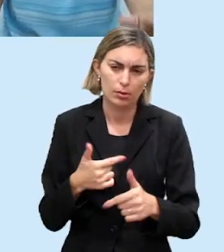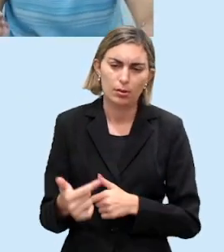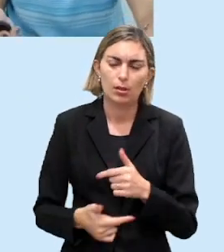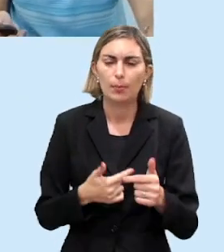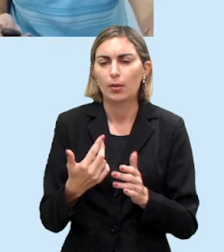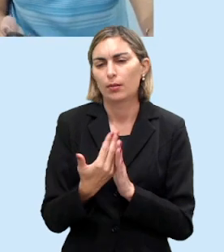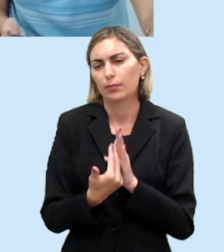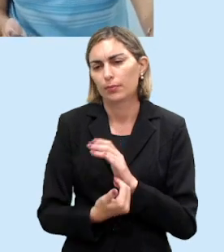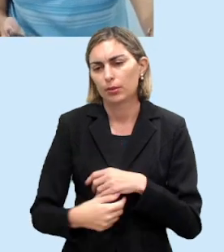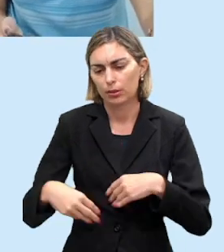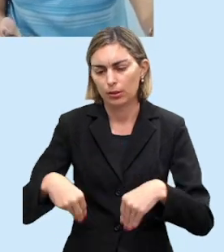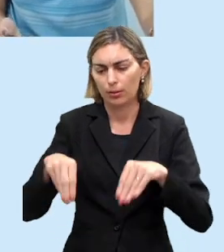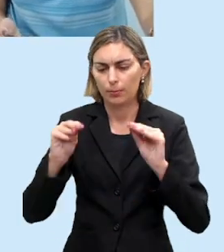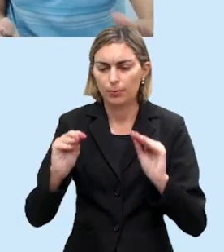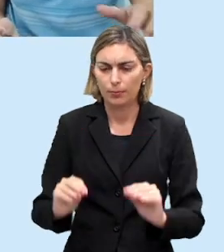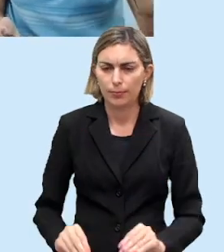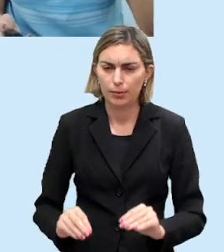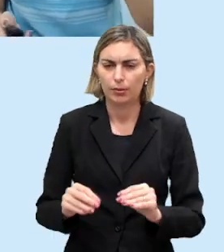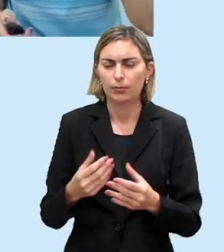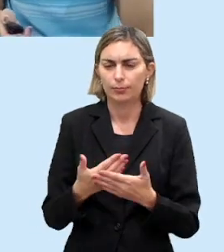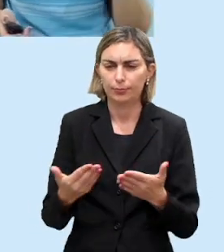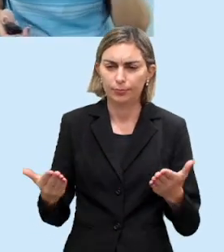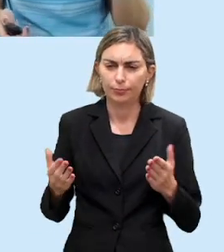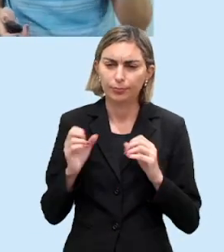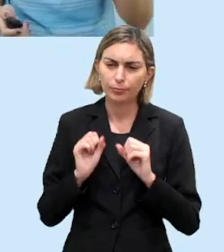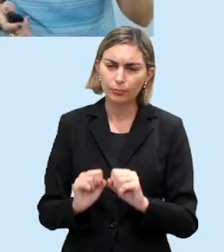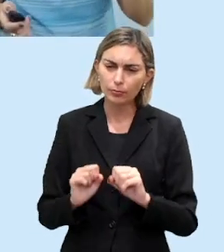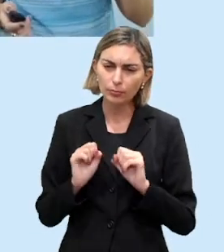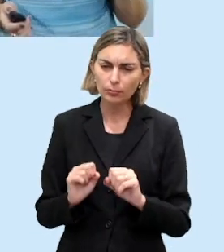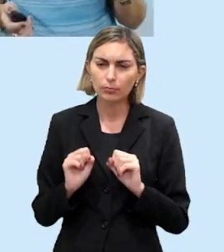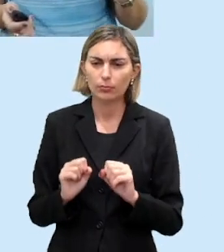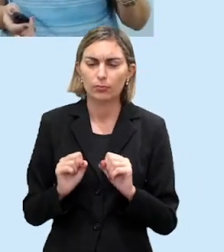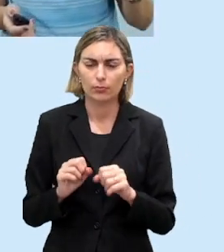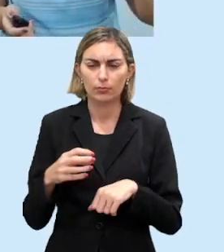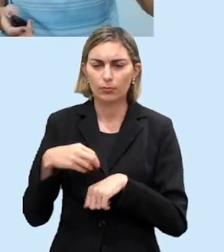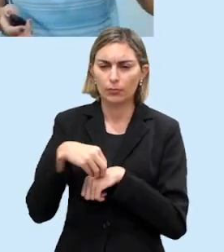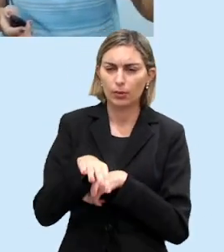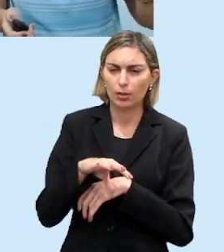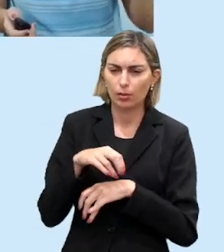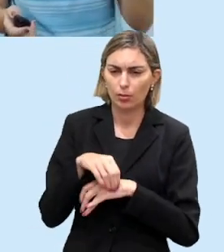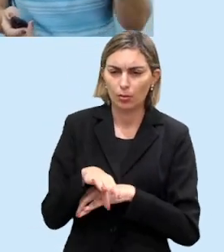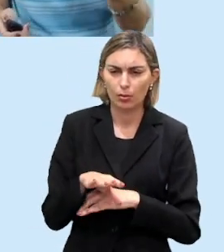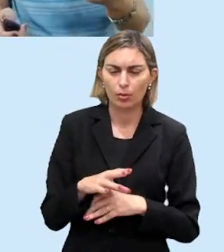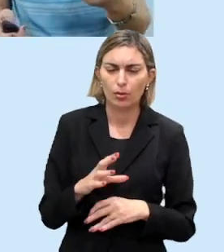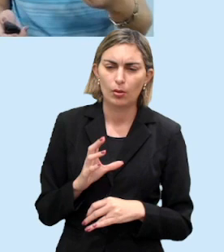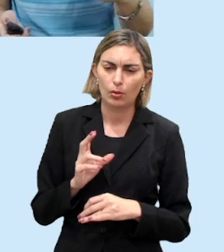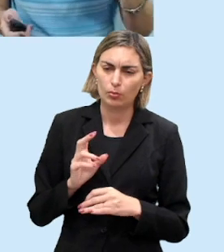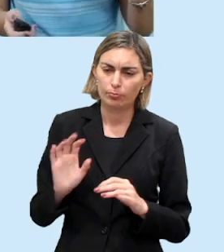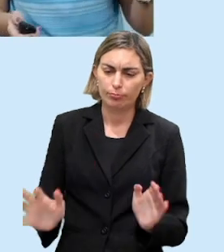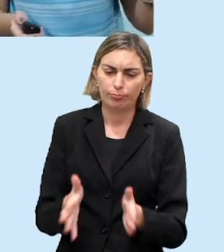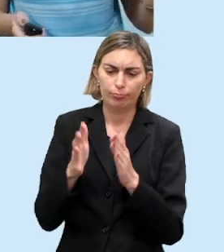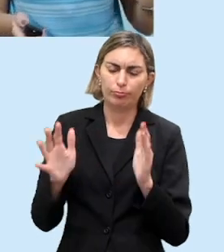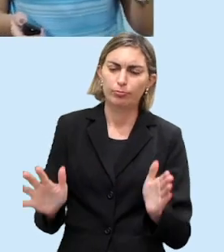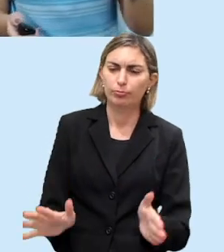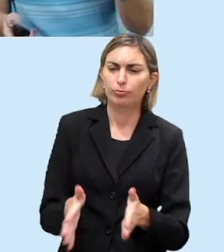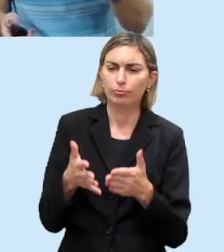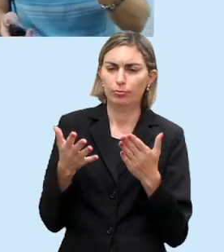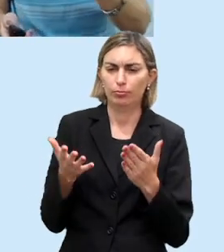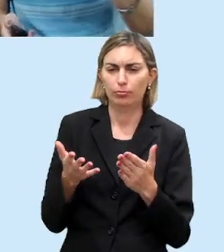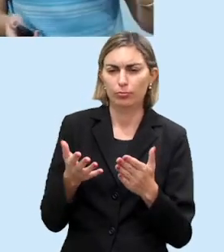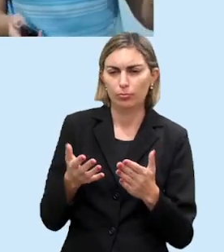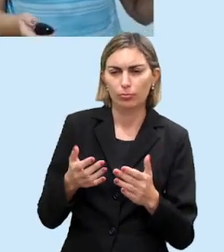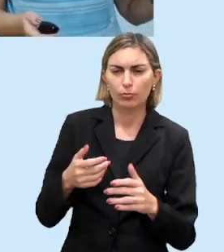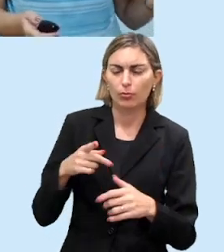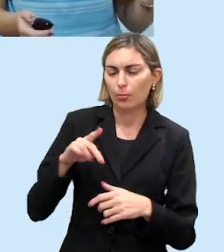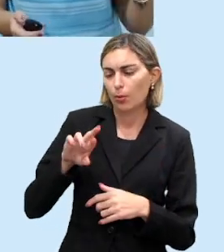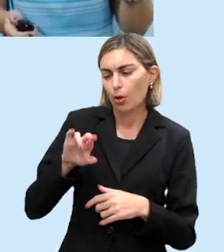em tapetes e a gente vai poder colocar, contribuir, não é? Seja para um